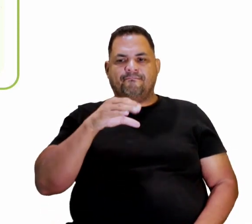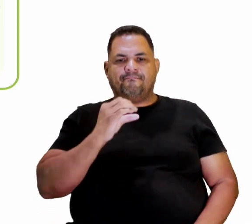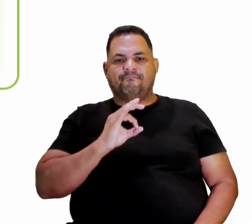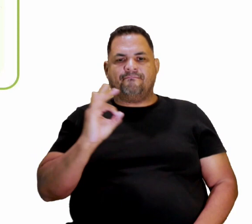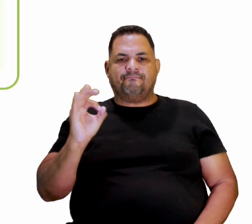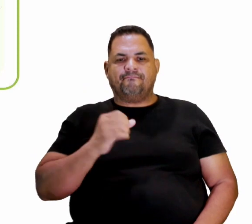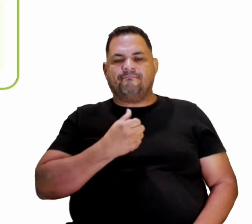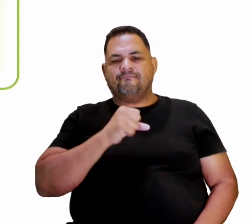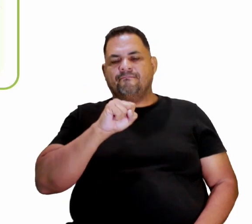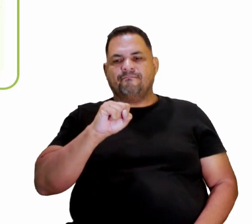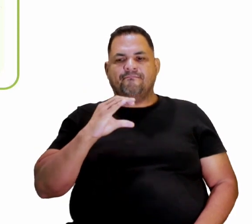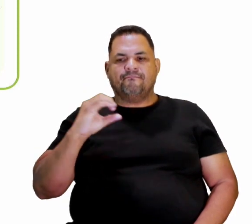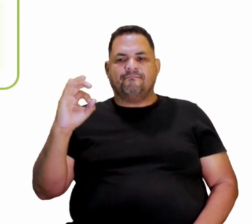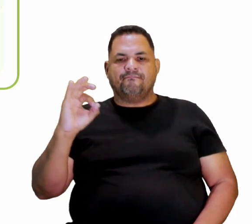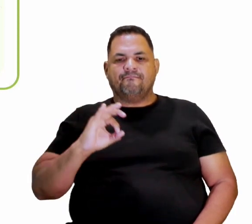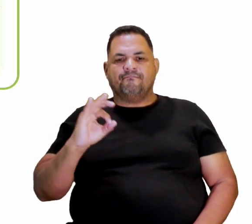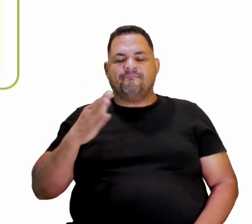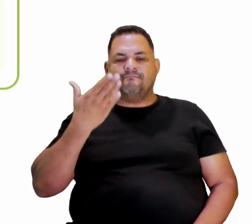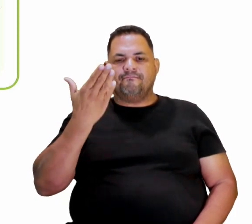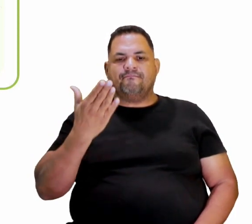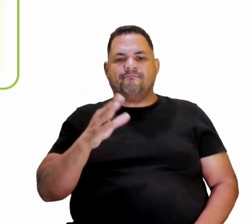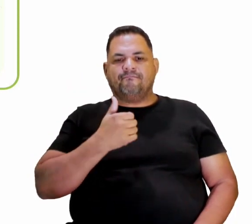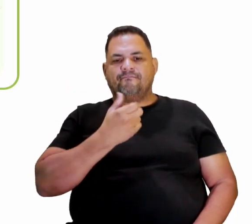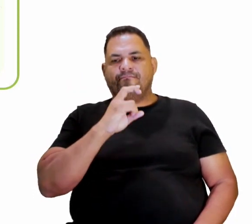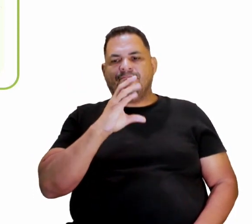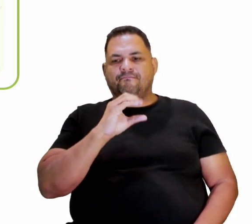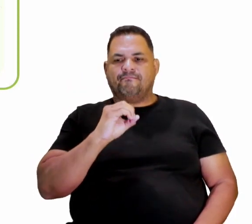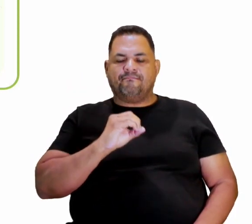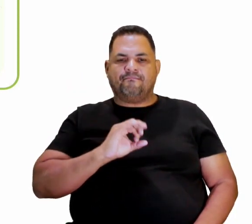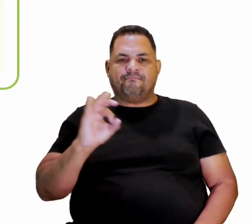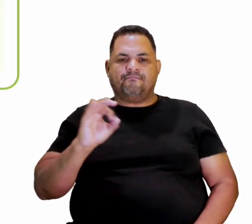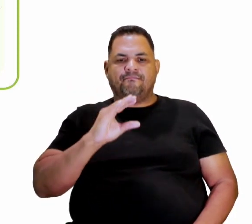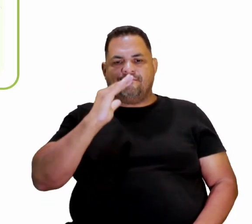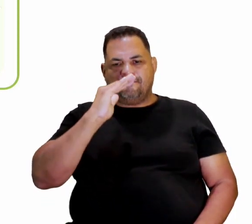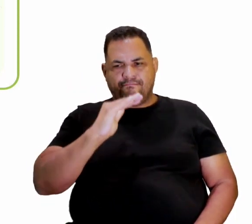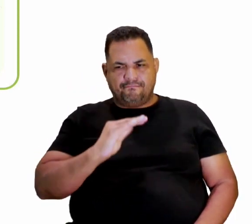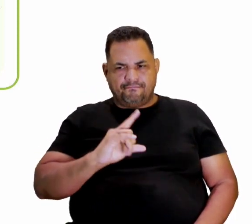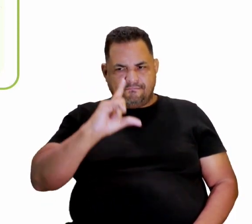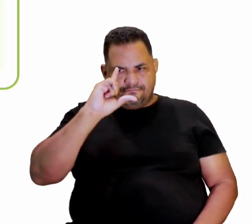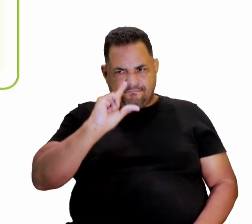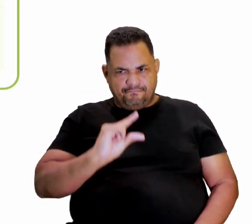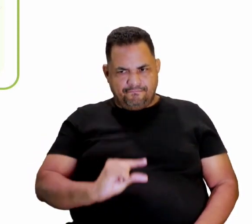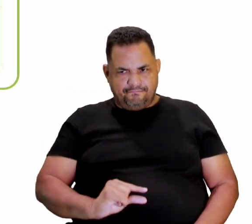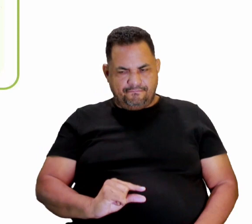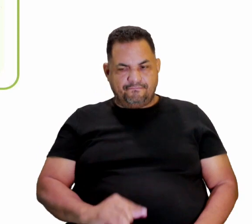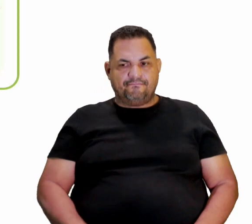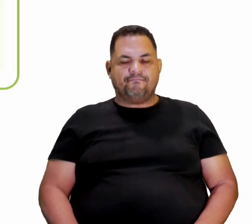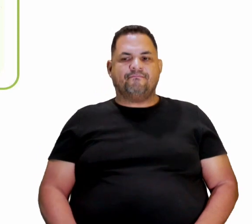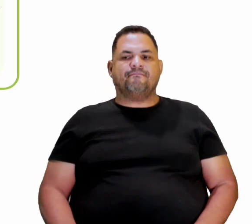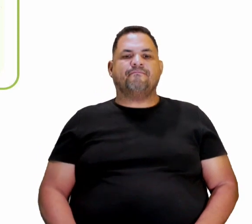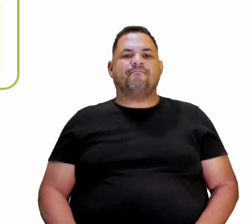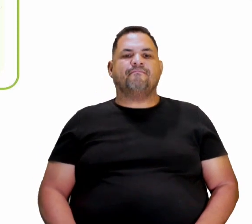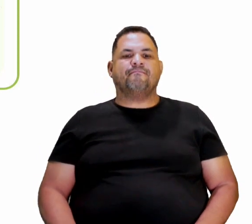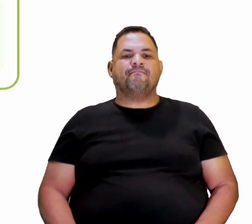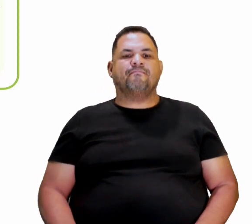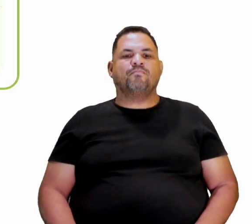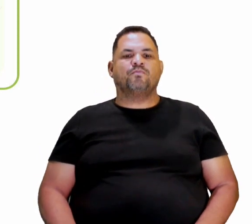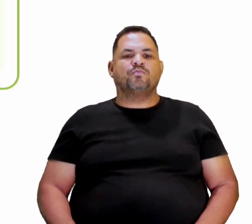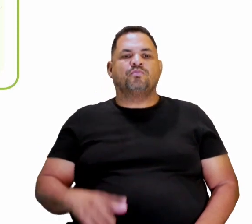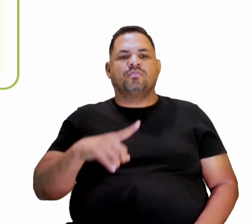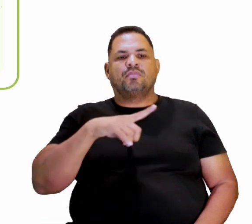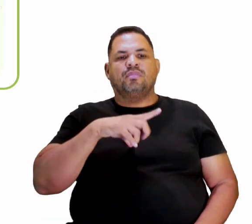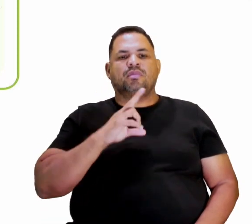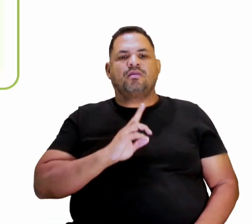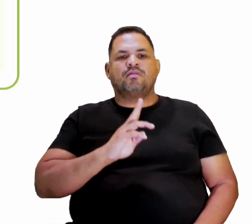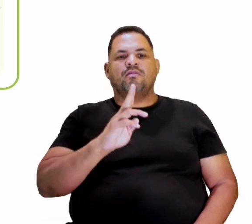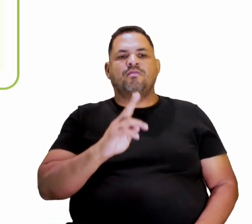90%, 80%, aí 50%, e vai diminuindo, tá entendendo? Aí temos aqui a